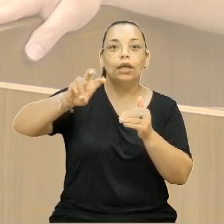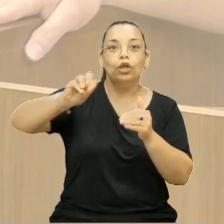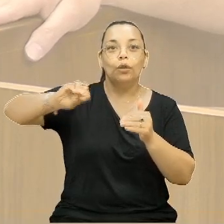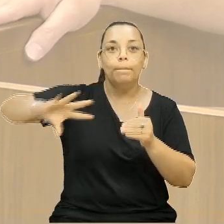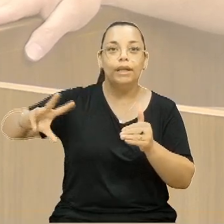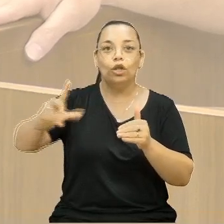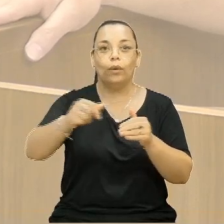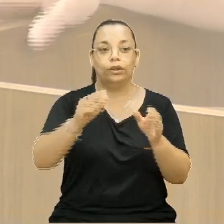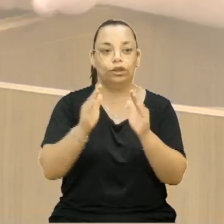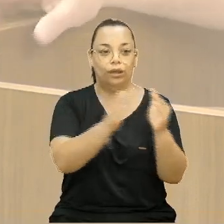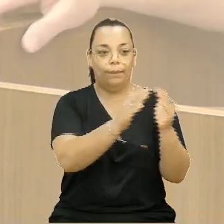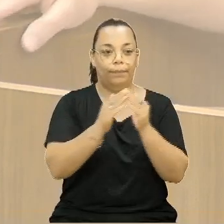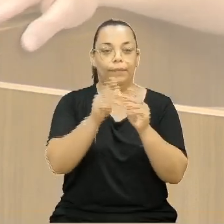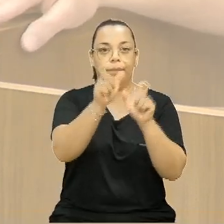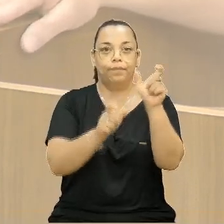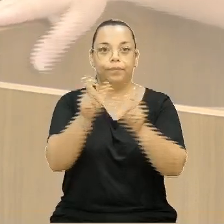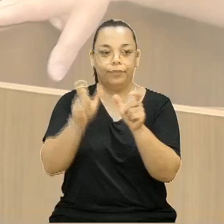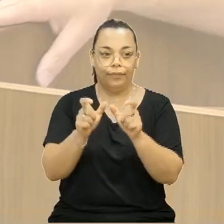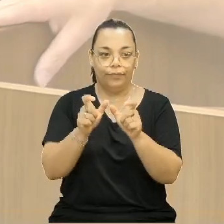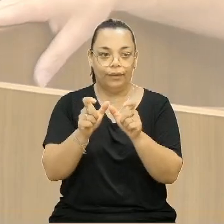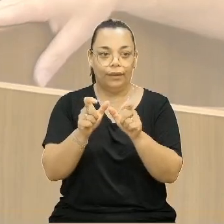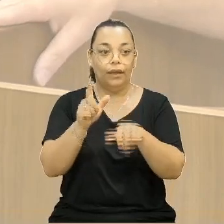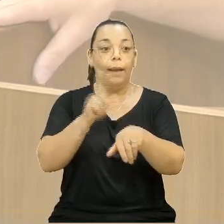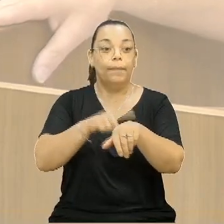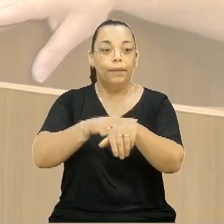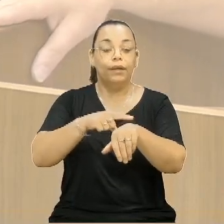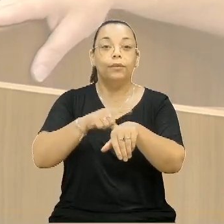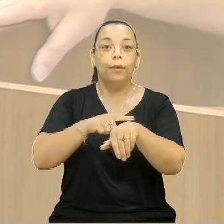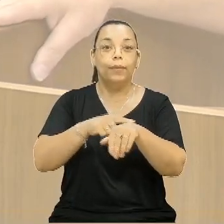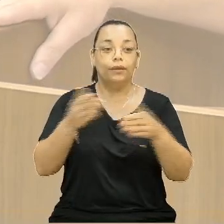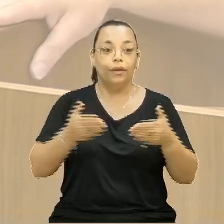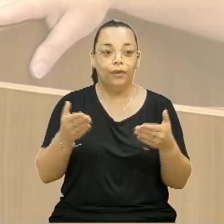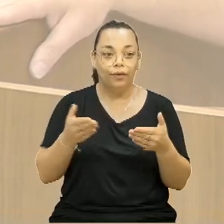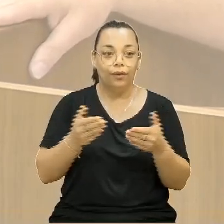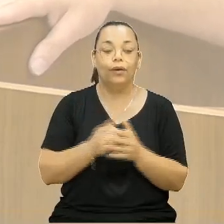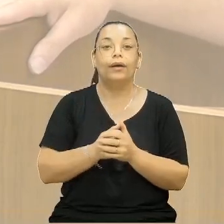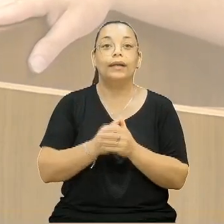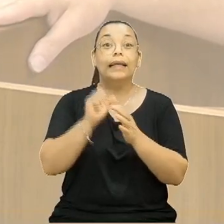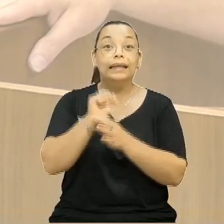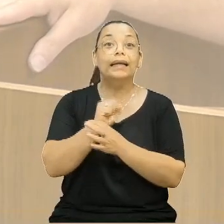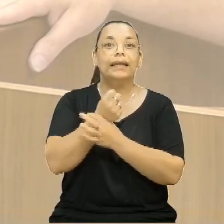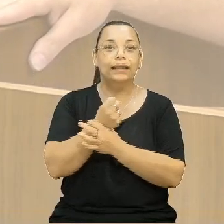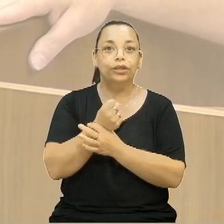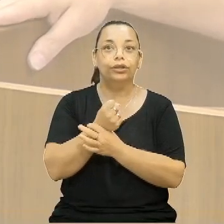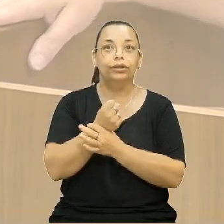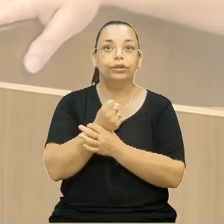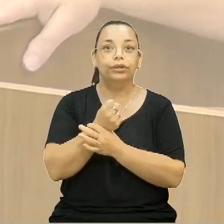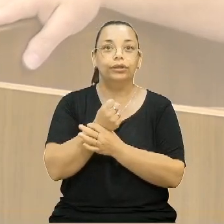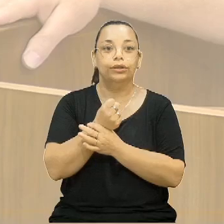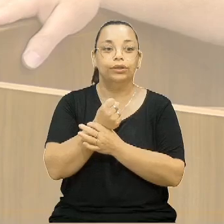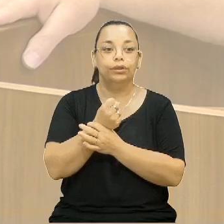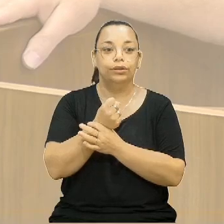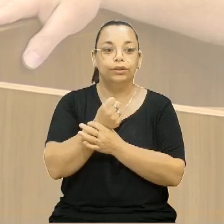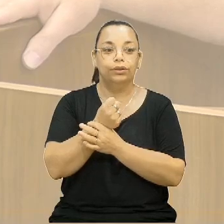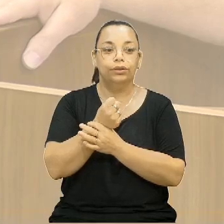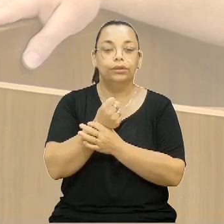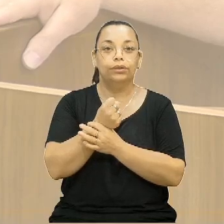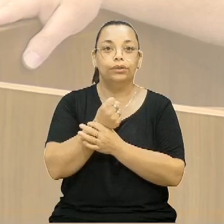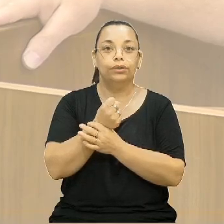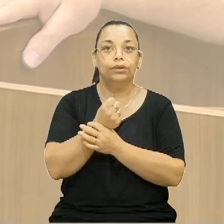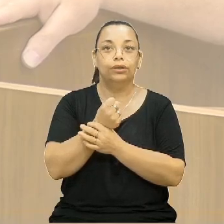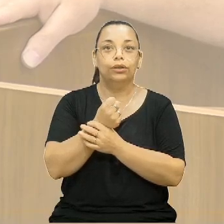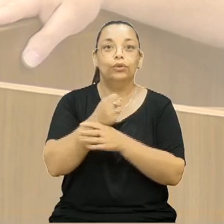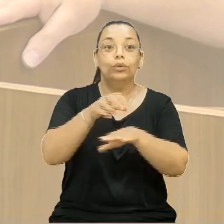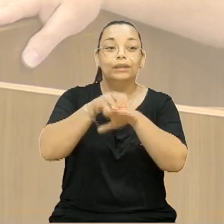habitantes. O primeiro passo do subsídio é garantir a tarifa do transporte